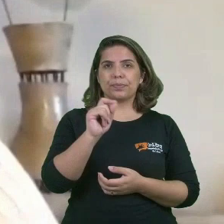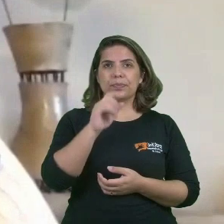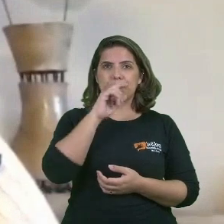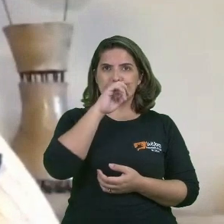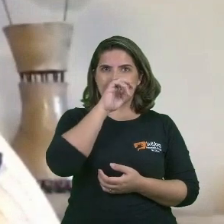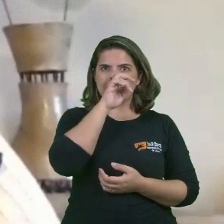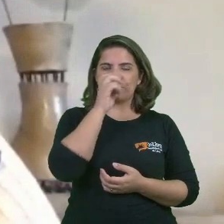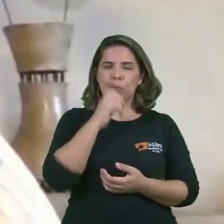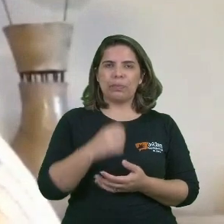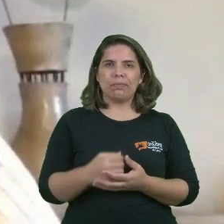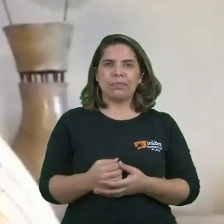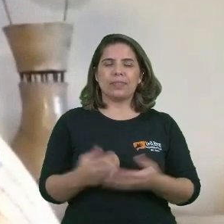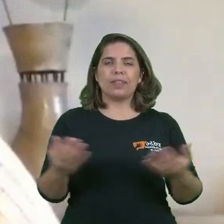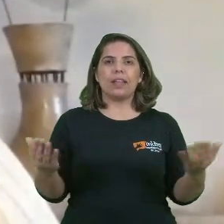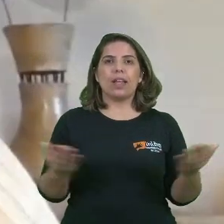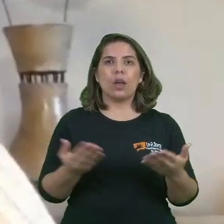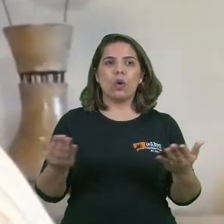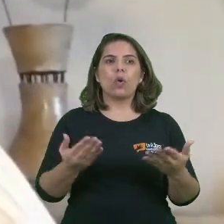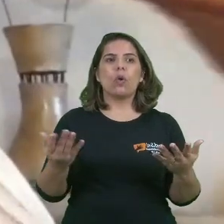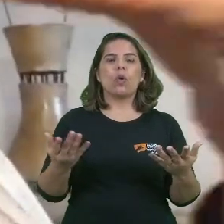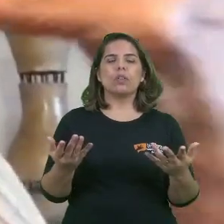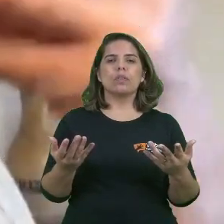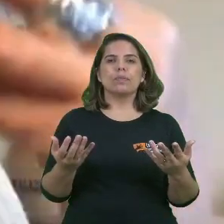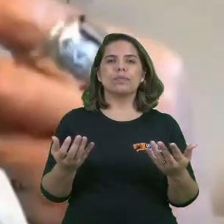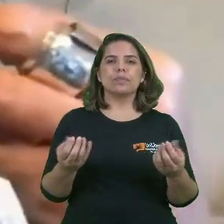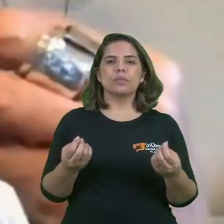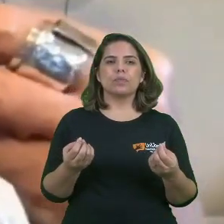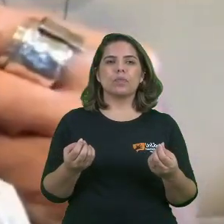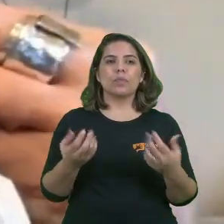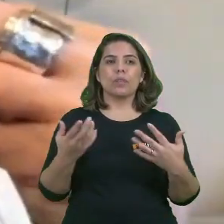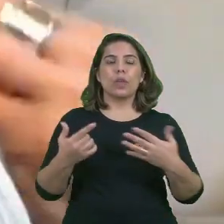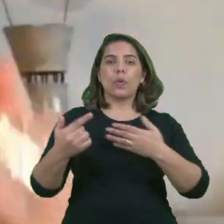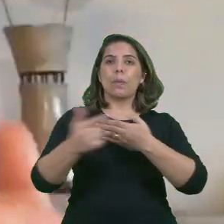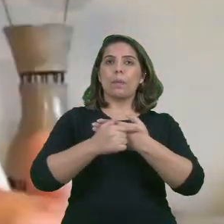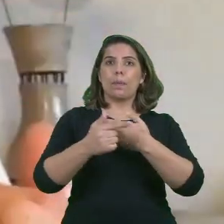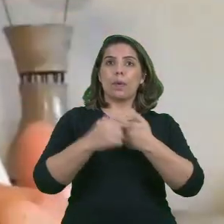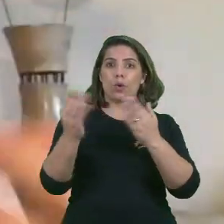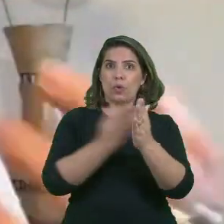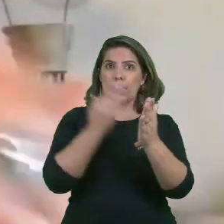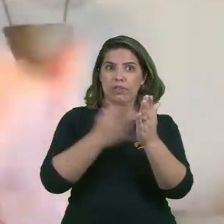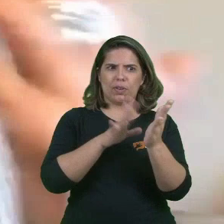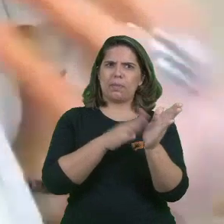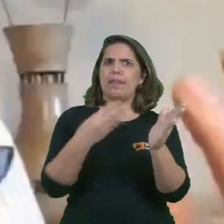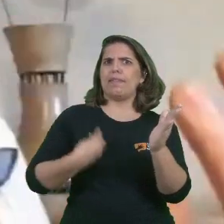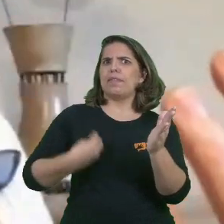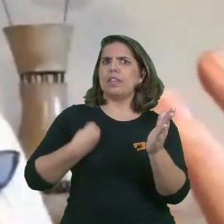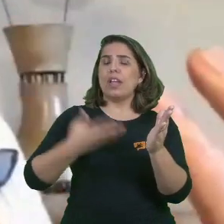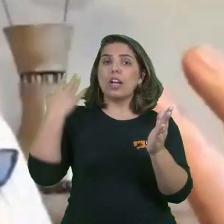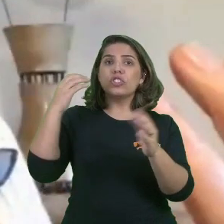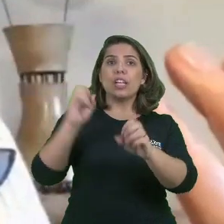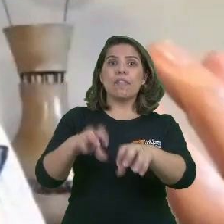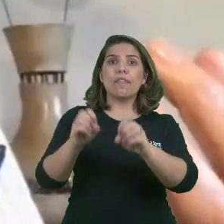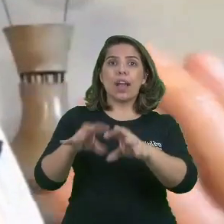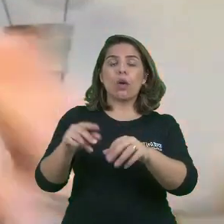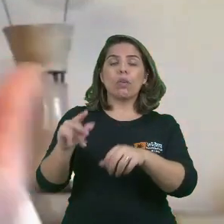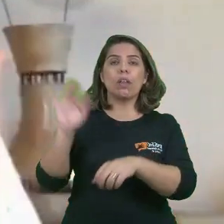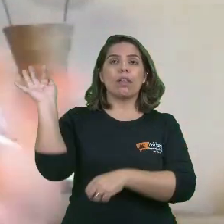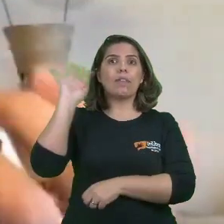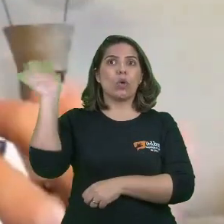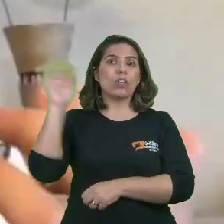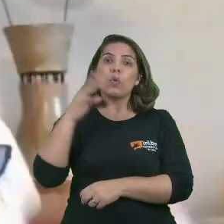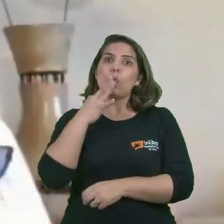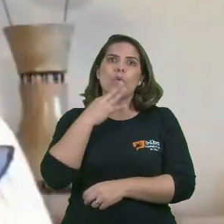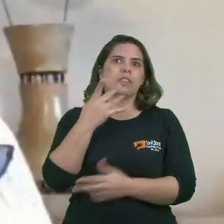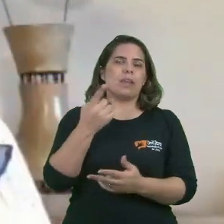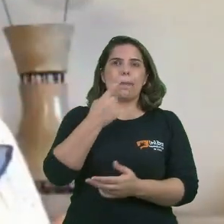que agora tomar assim o papel desse livro na minha vida desde quando eu dava aula na graduação nem